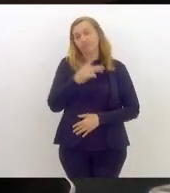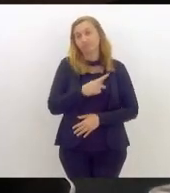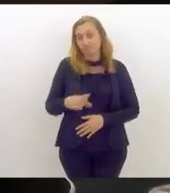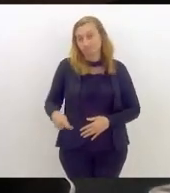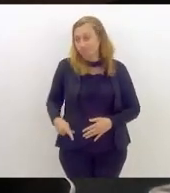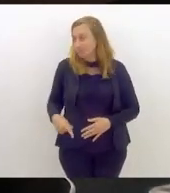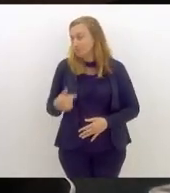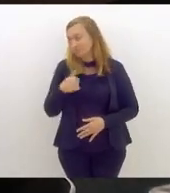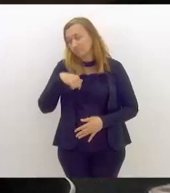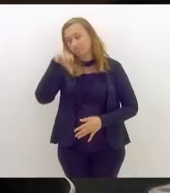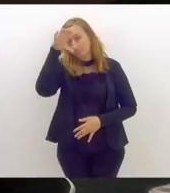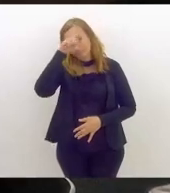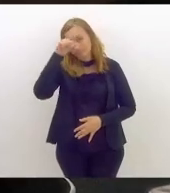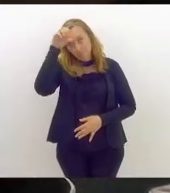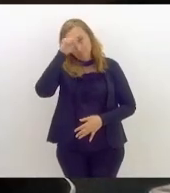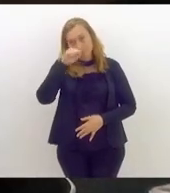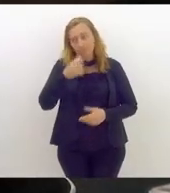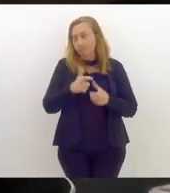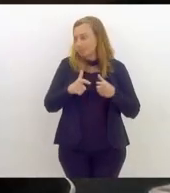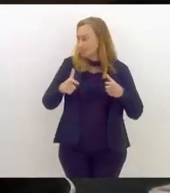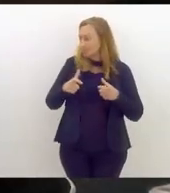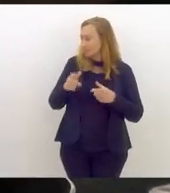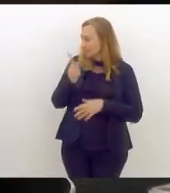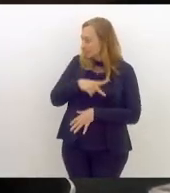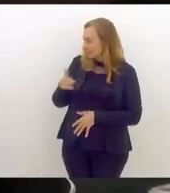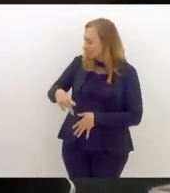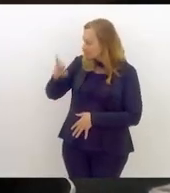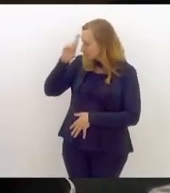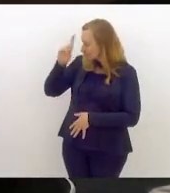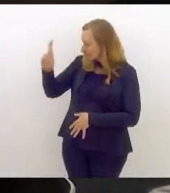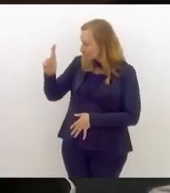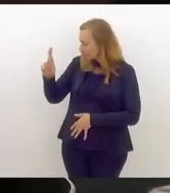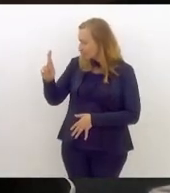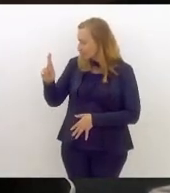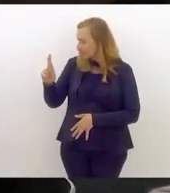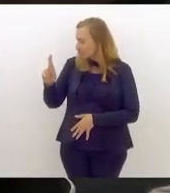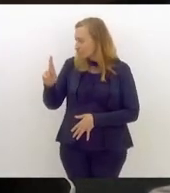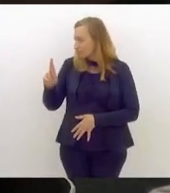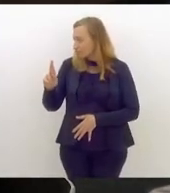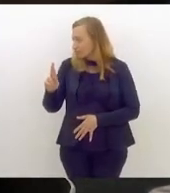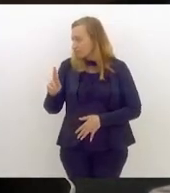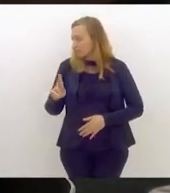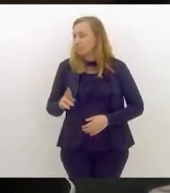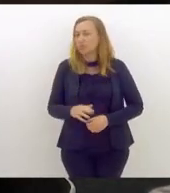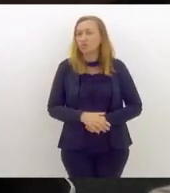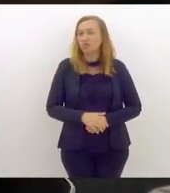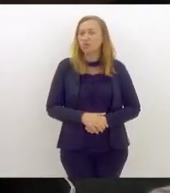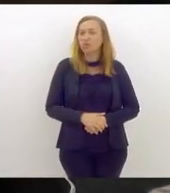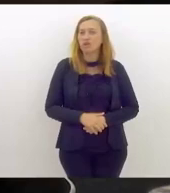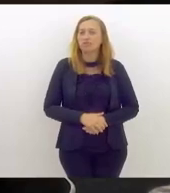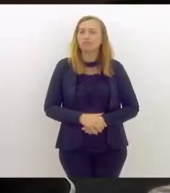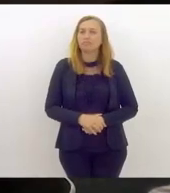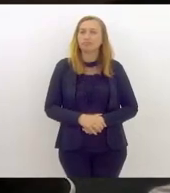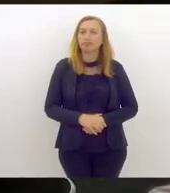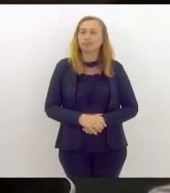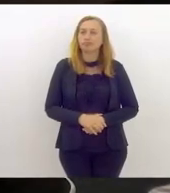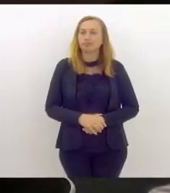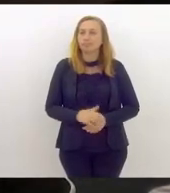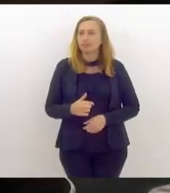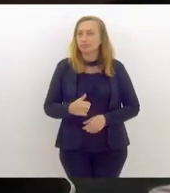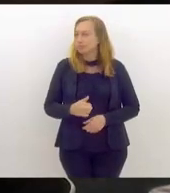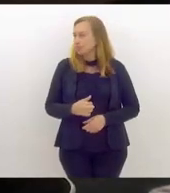estou aprendendo com grandes professores como o senhor, doutor Luiz Paulo, e todos os outros deputados e deputadas, eu vou aprender. Eu estou aprendendo.